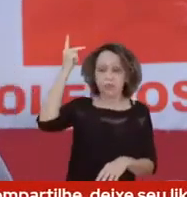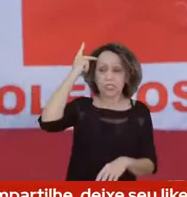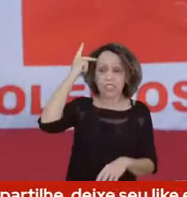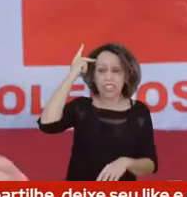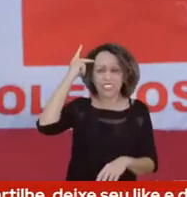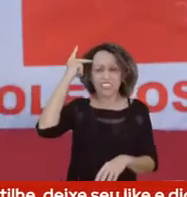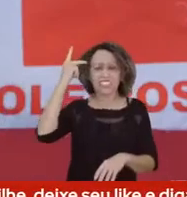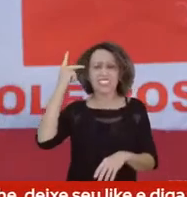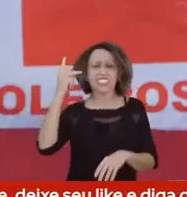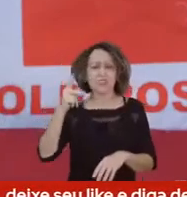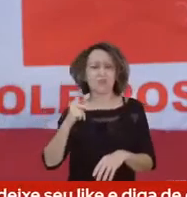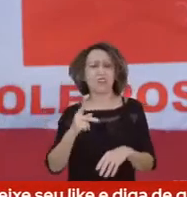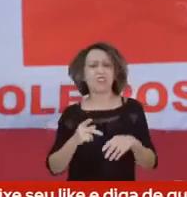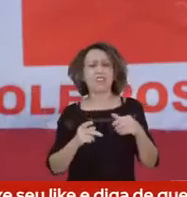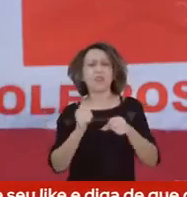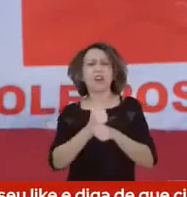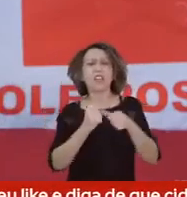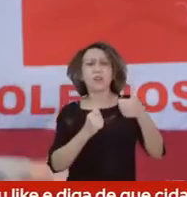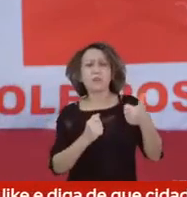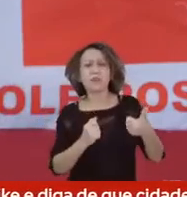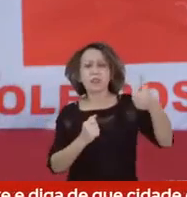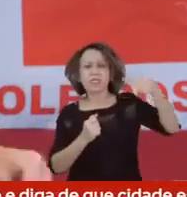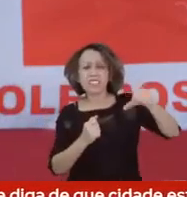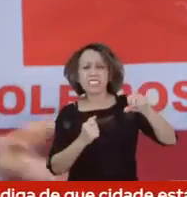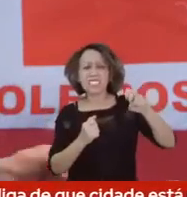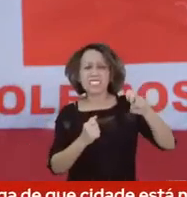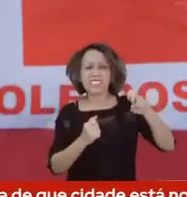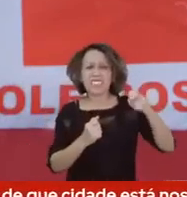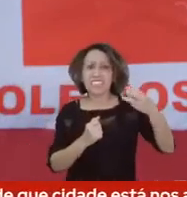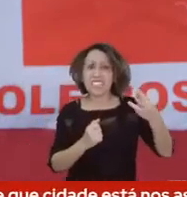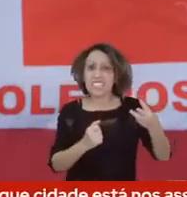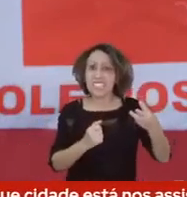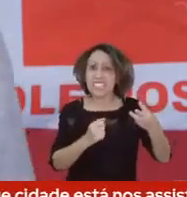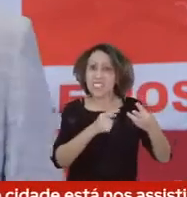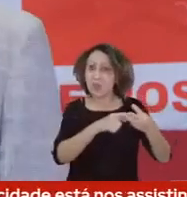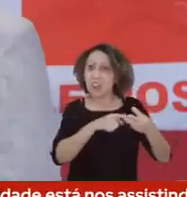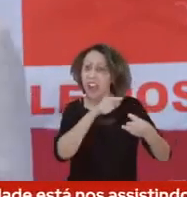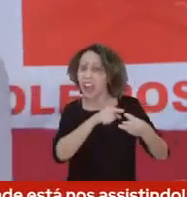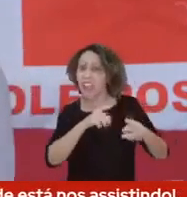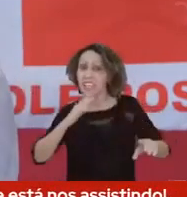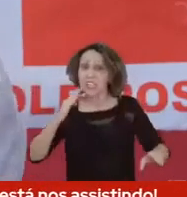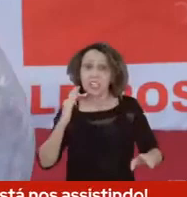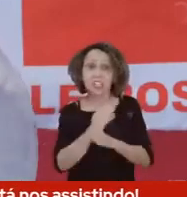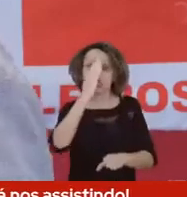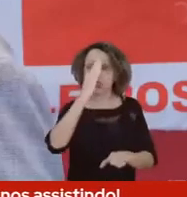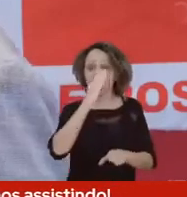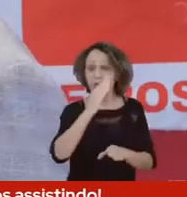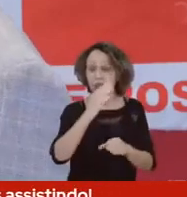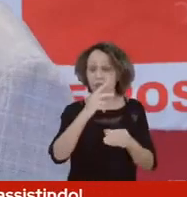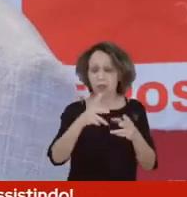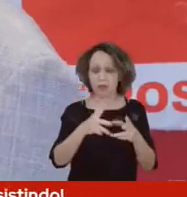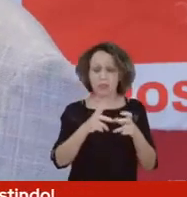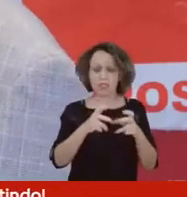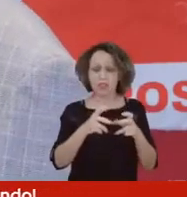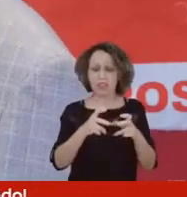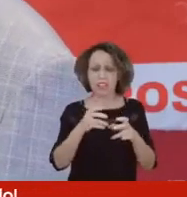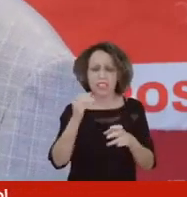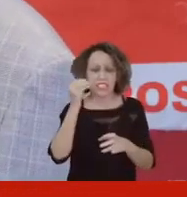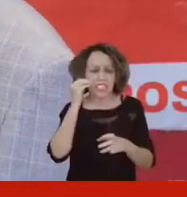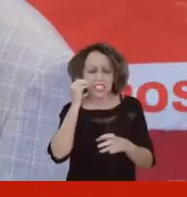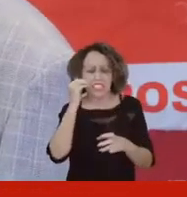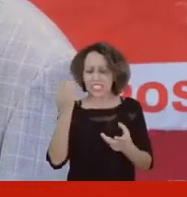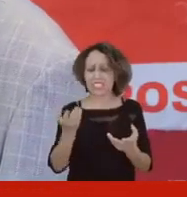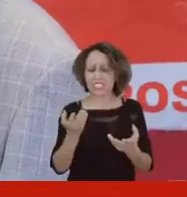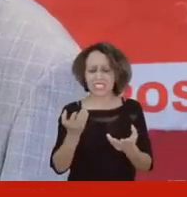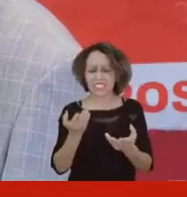1953, quando se descobriu a Petrobras e se tentava fazer pesquisa contra a Petrobras, até o Monteiro Lobato era contra a gente procurar